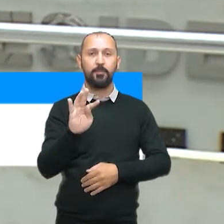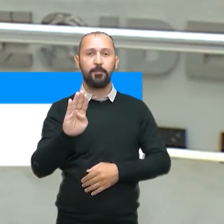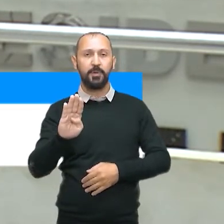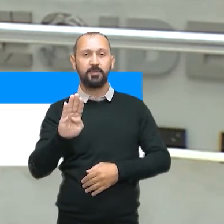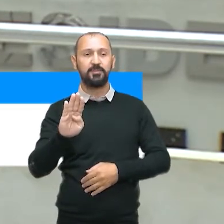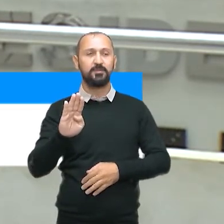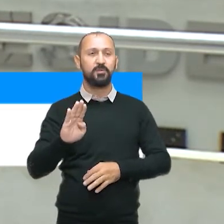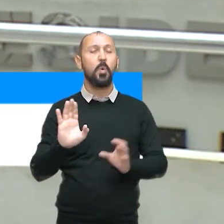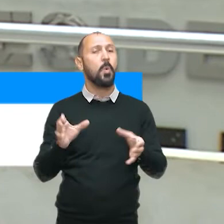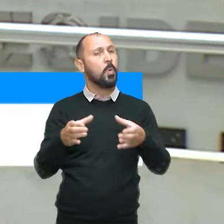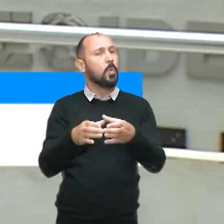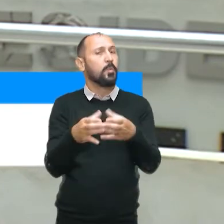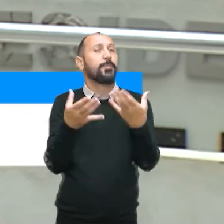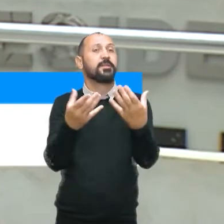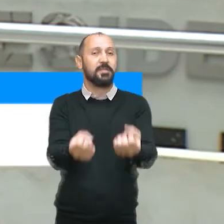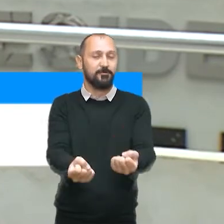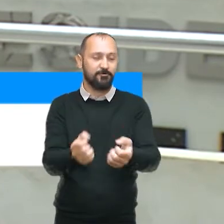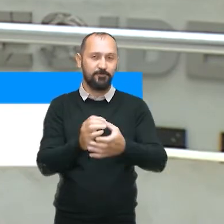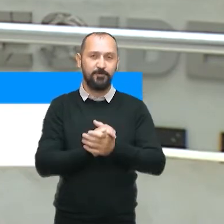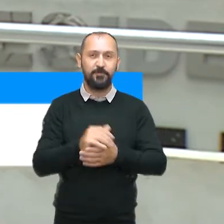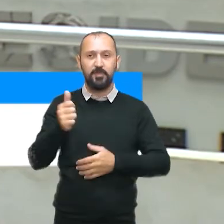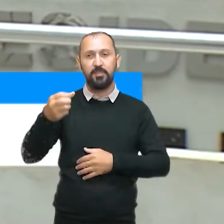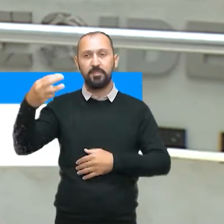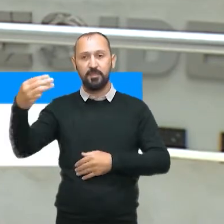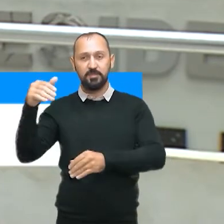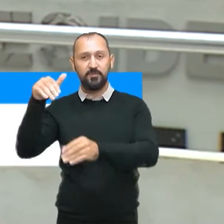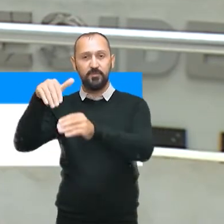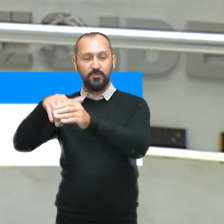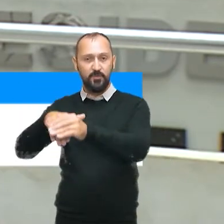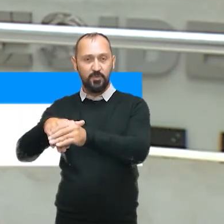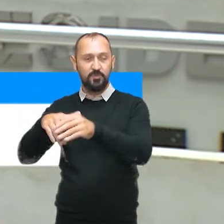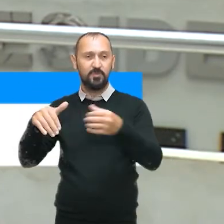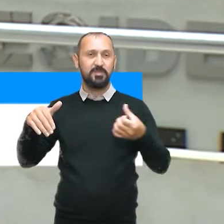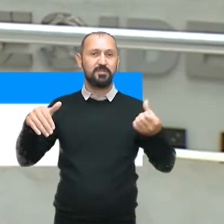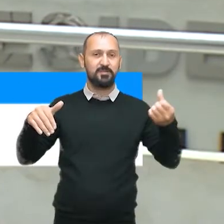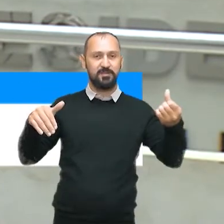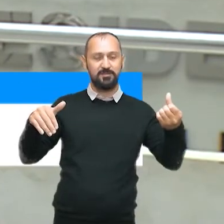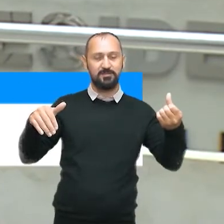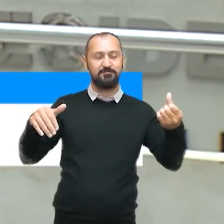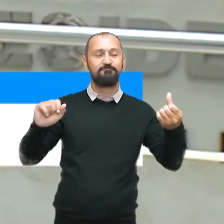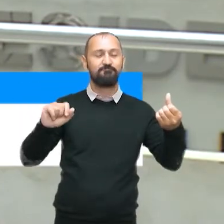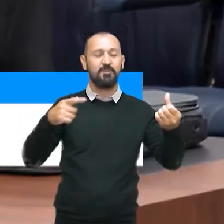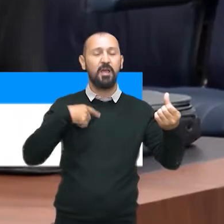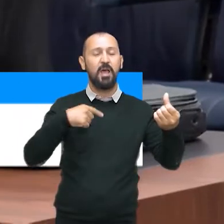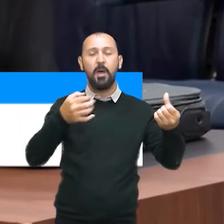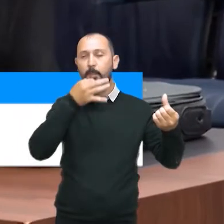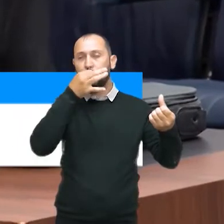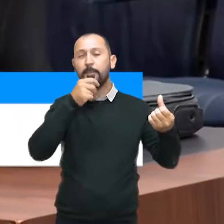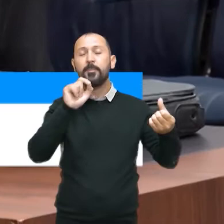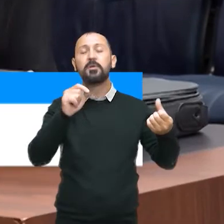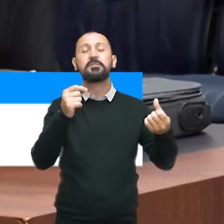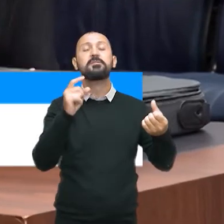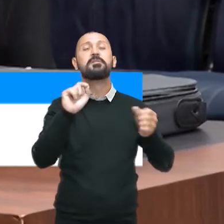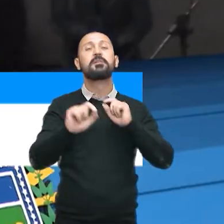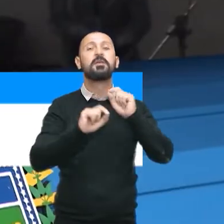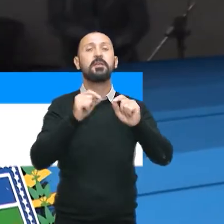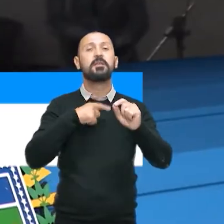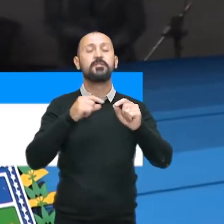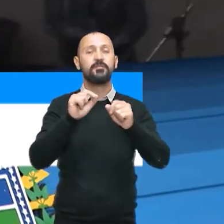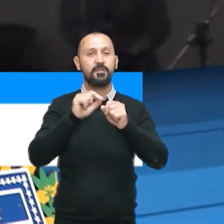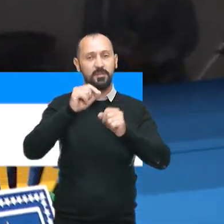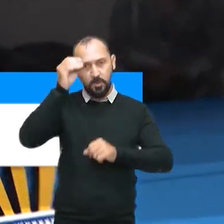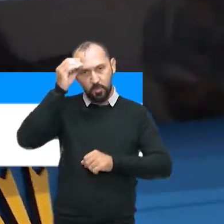PRTB, foi mantido por maioria dos deputados. Foram 13 votos a 6. A proposta pretendia